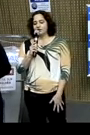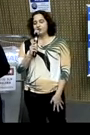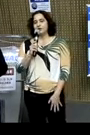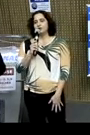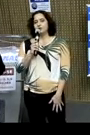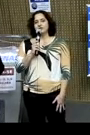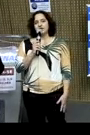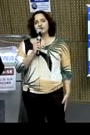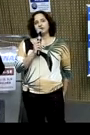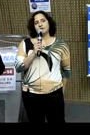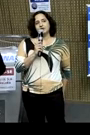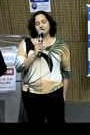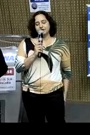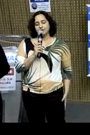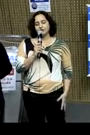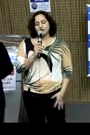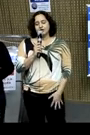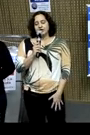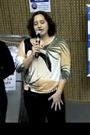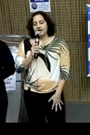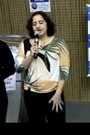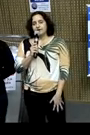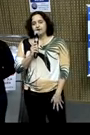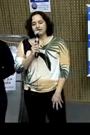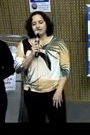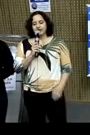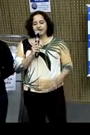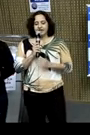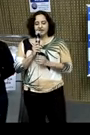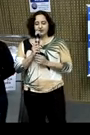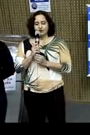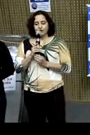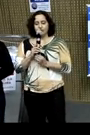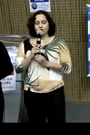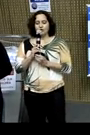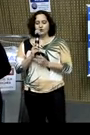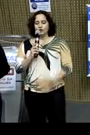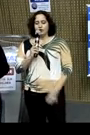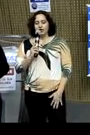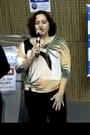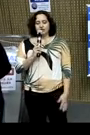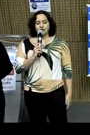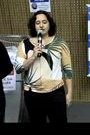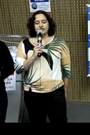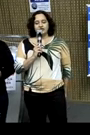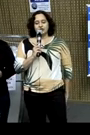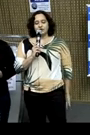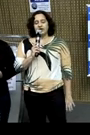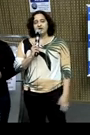e o atendimento domiciliar nós também tivemos. Vale destacar que os outros, como as